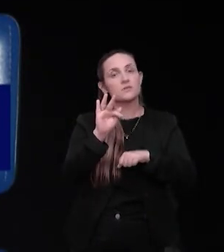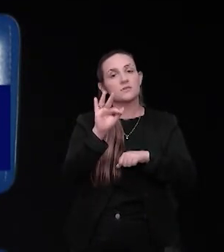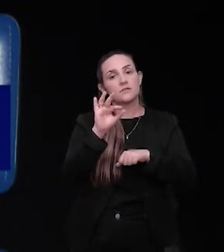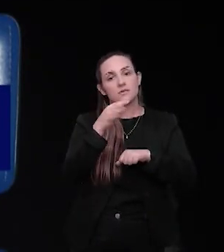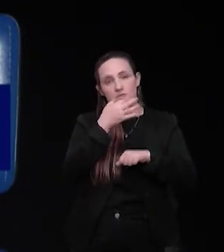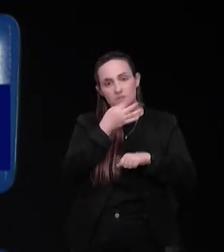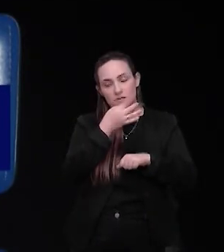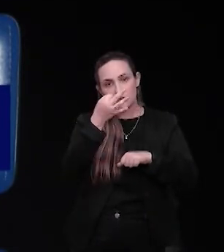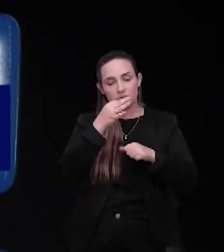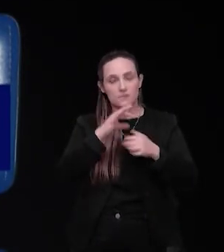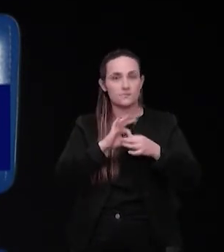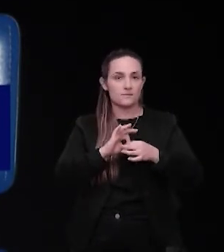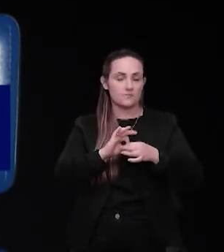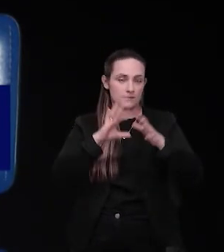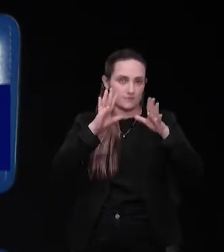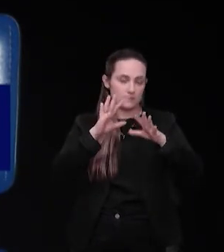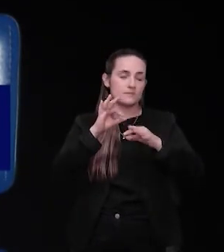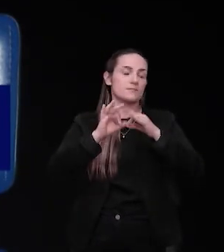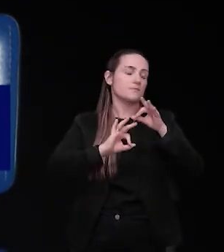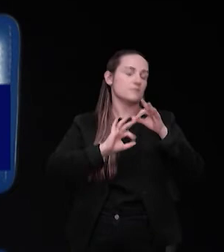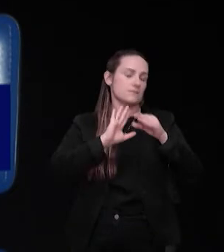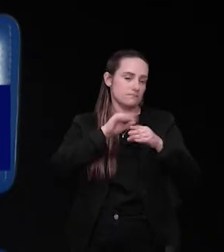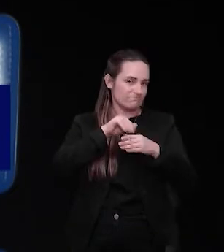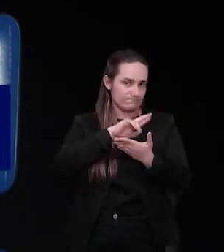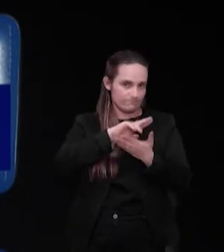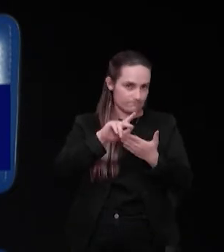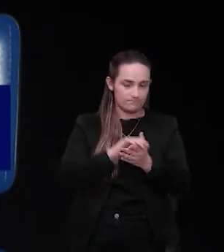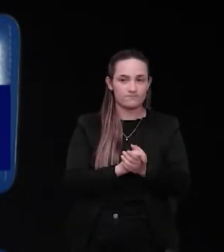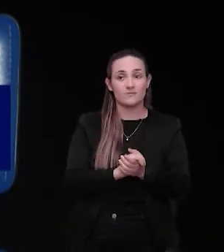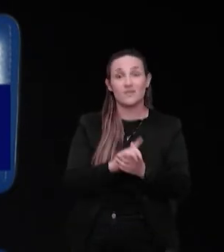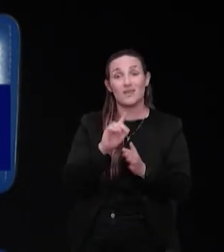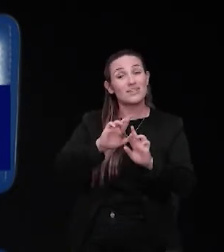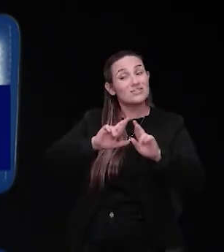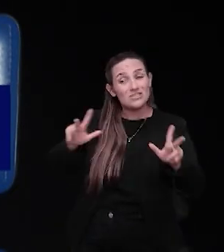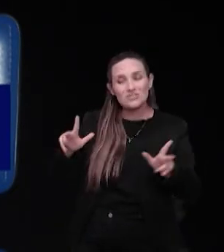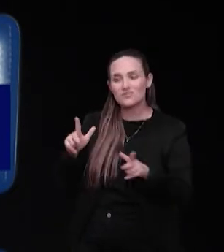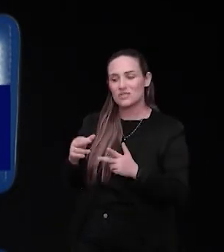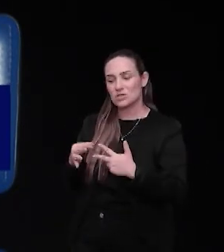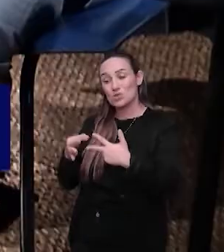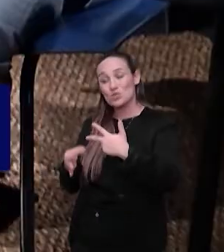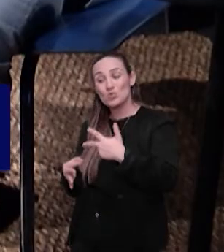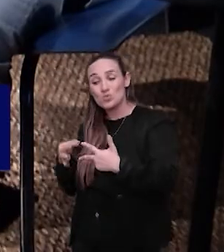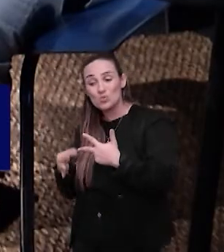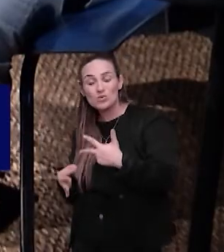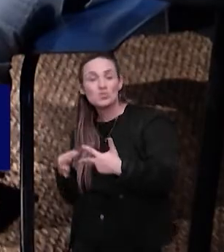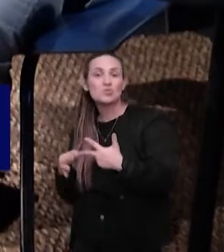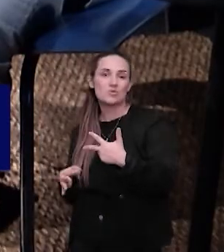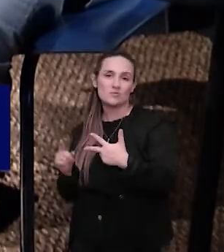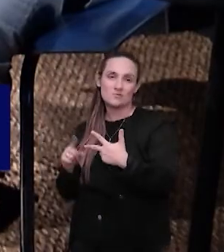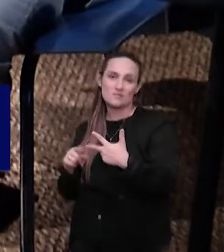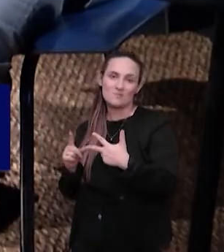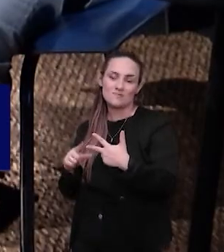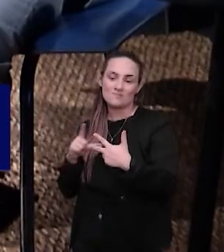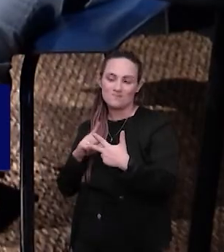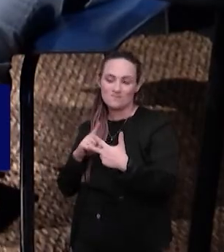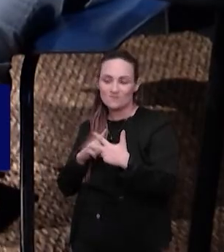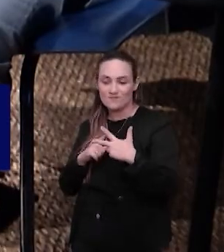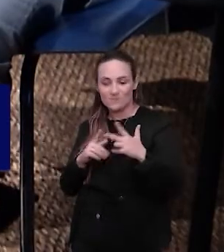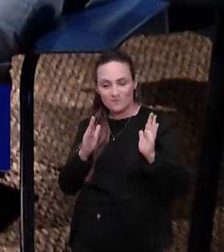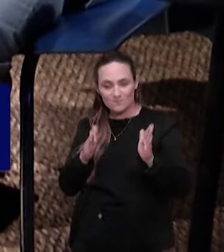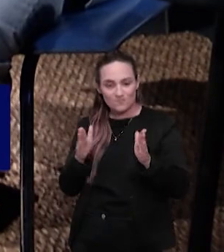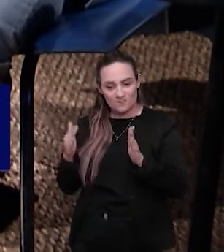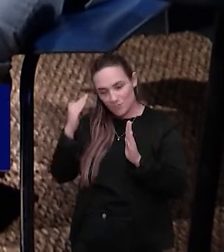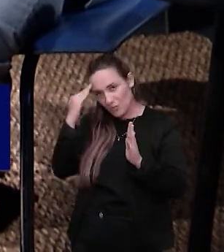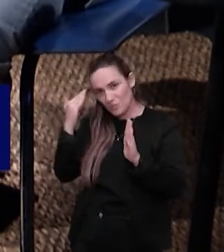hierarquizado, que lá é diferente, por mais que sejam instituições que tenham paridade de prerrogativas, são perspectivas diferentes. E o Ministério Público é